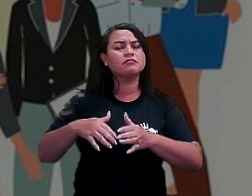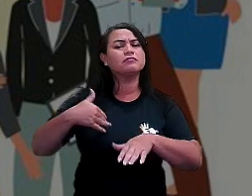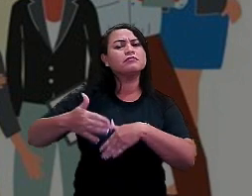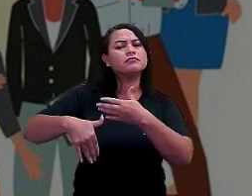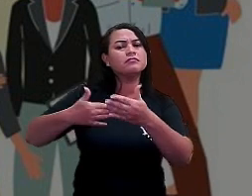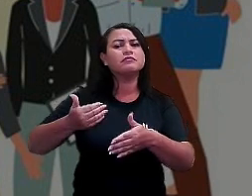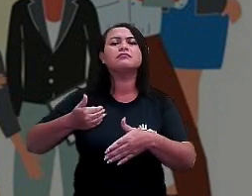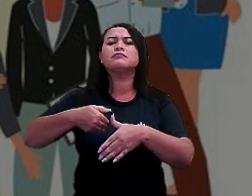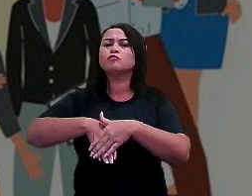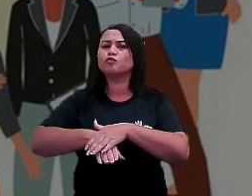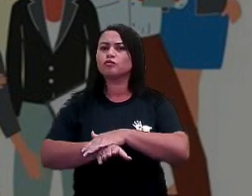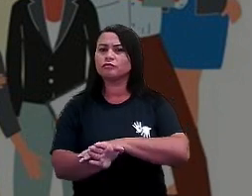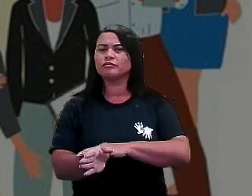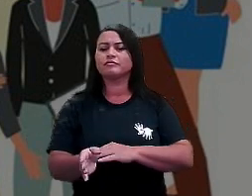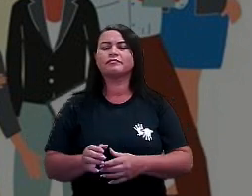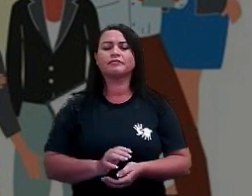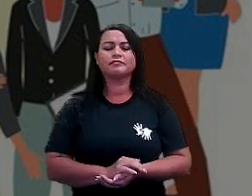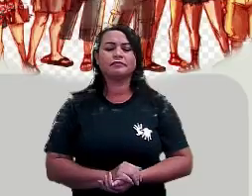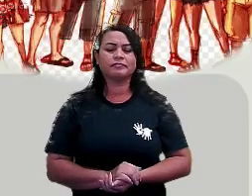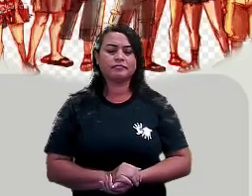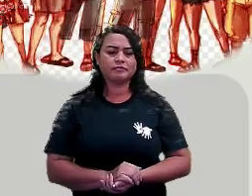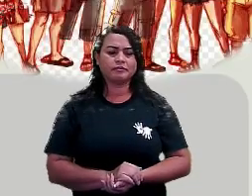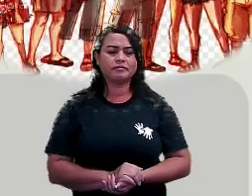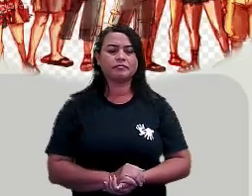e costumes.